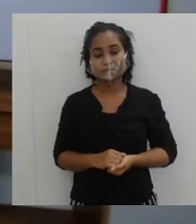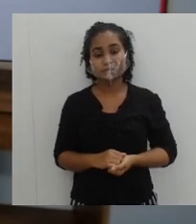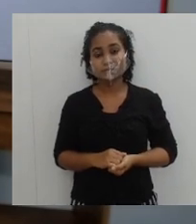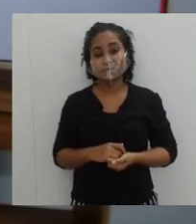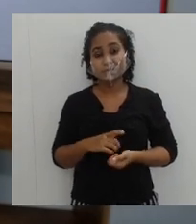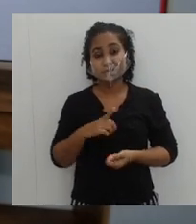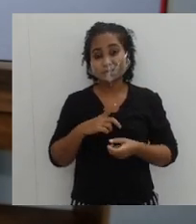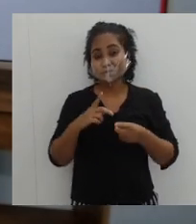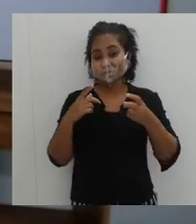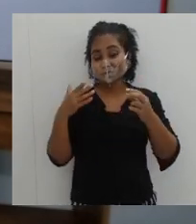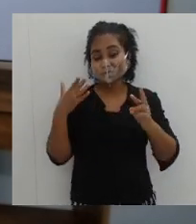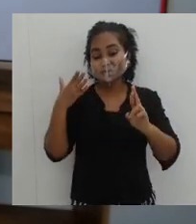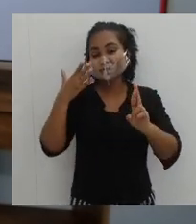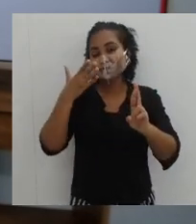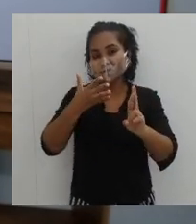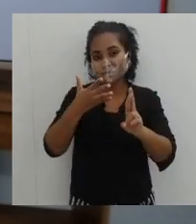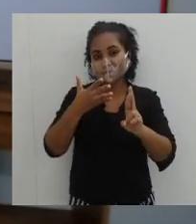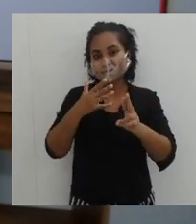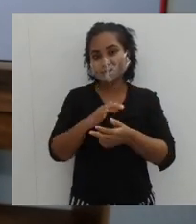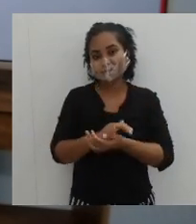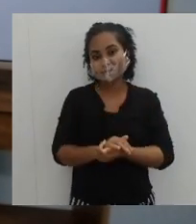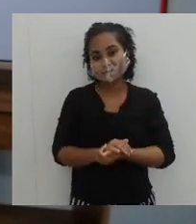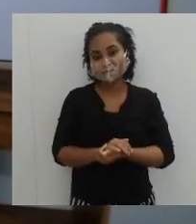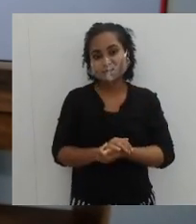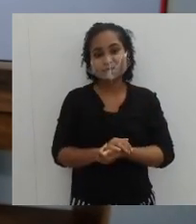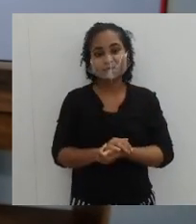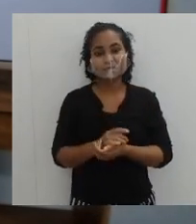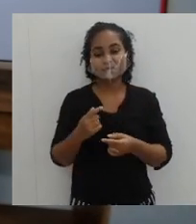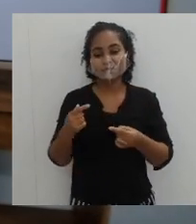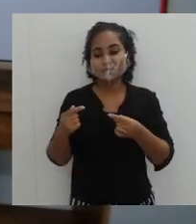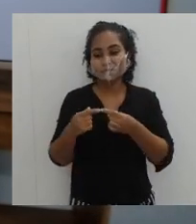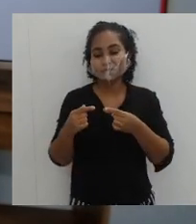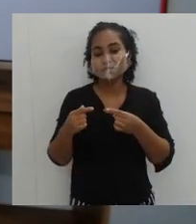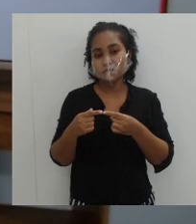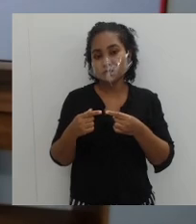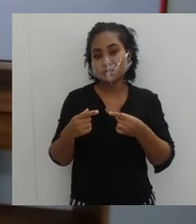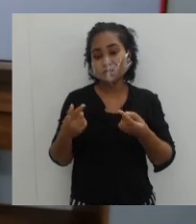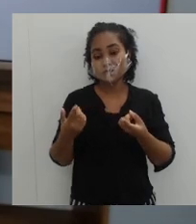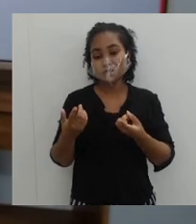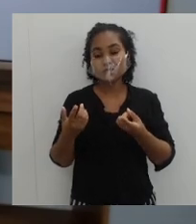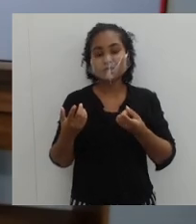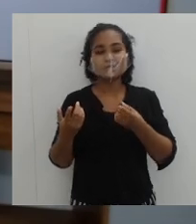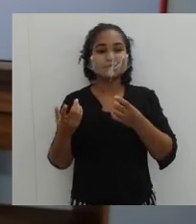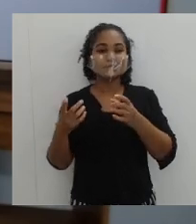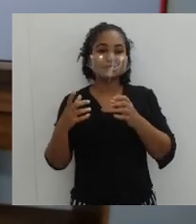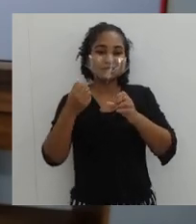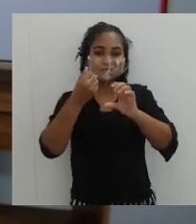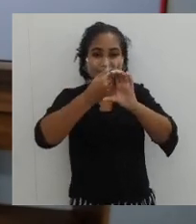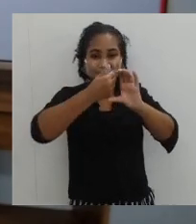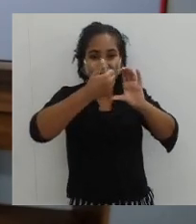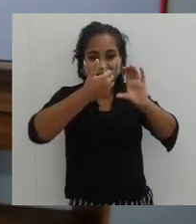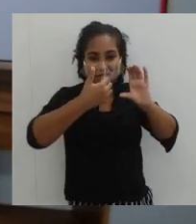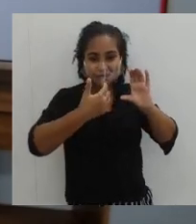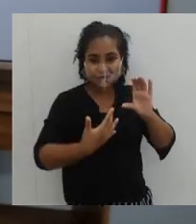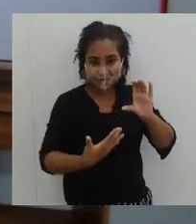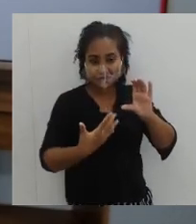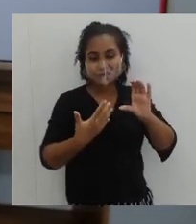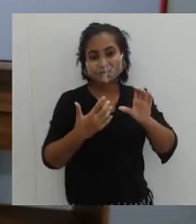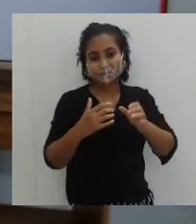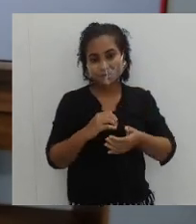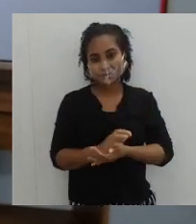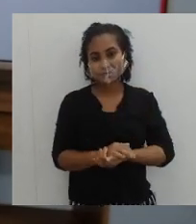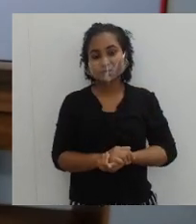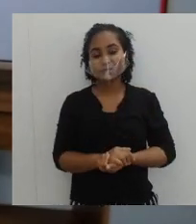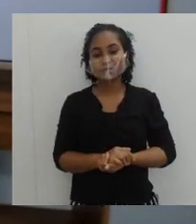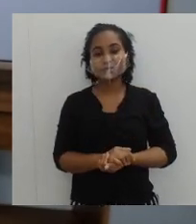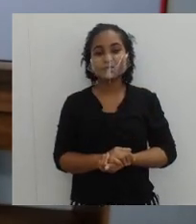de parasitoses, não pense só uma doença isolada. Você vai pensar nesse conjunto aqui, ó. O biológico, que é o